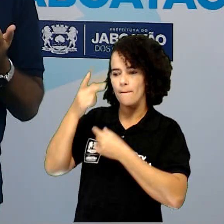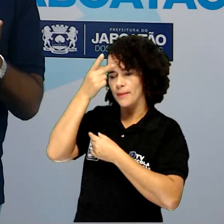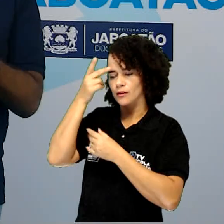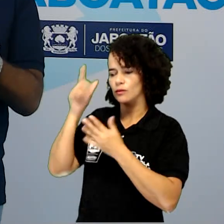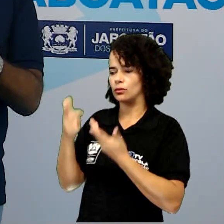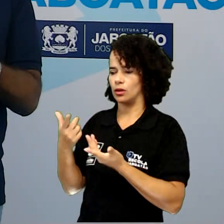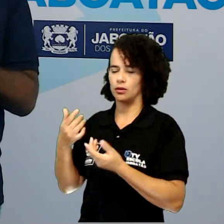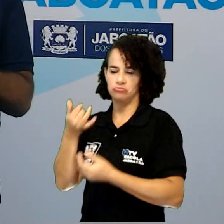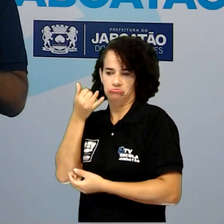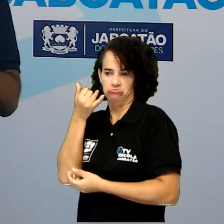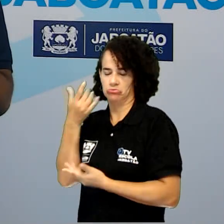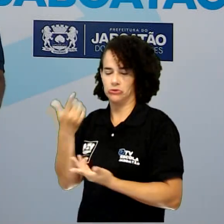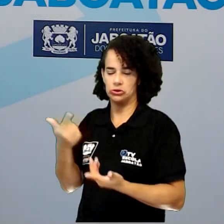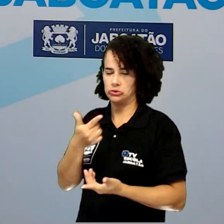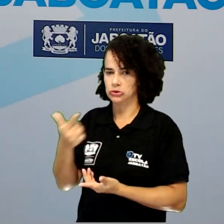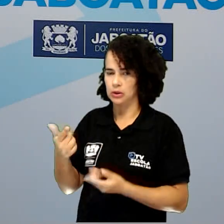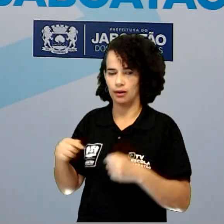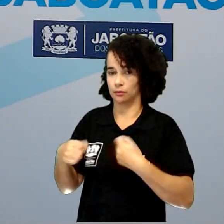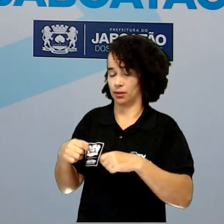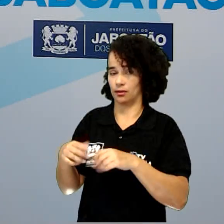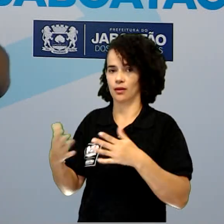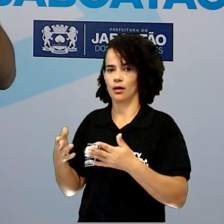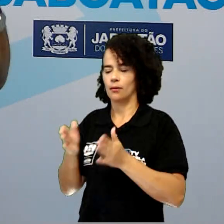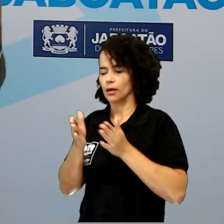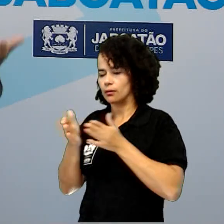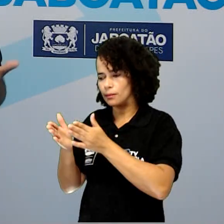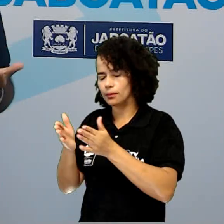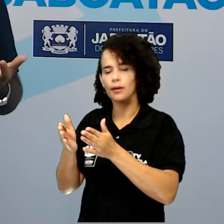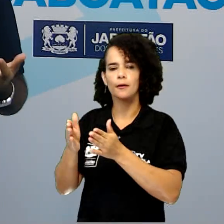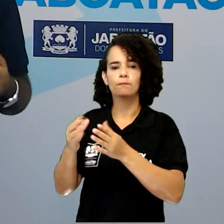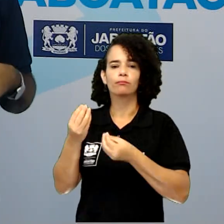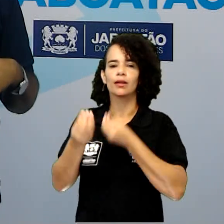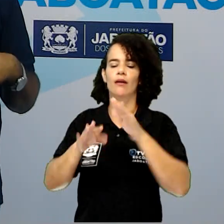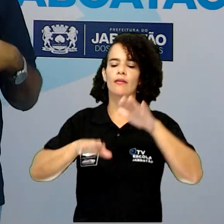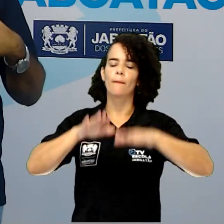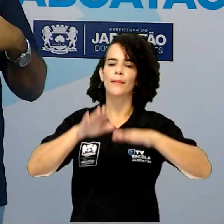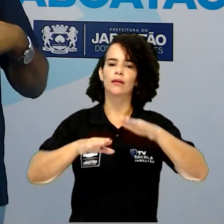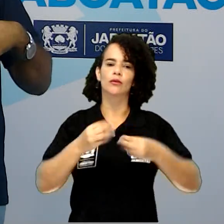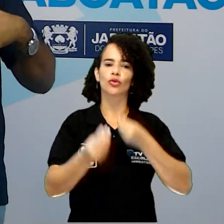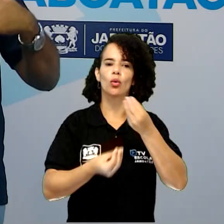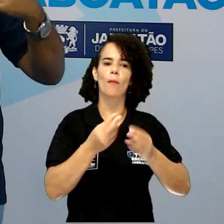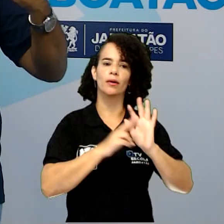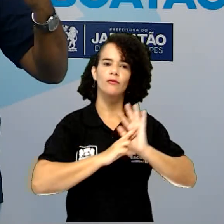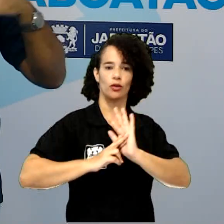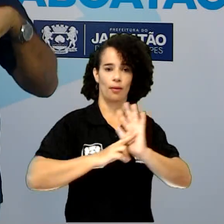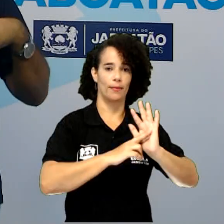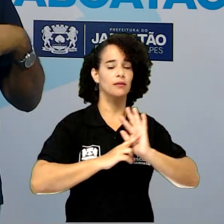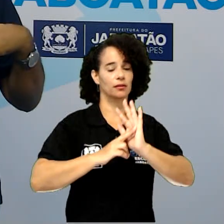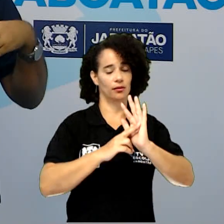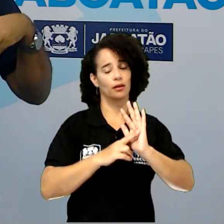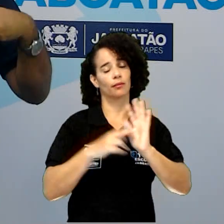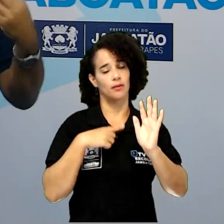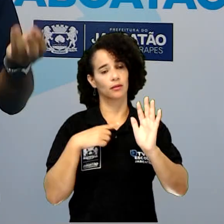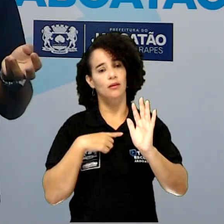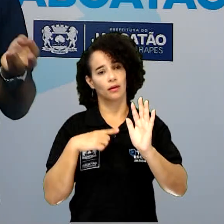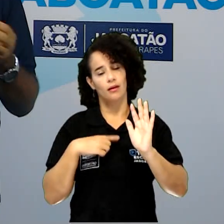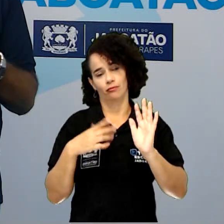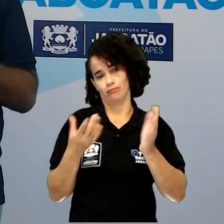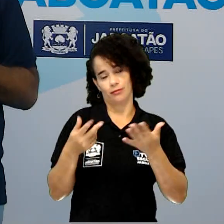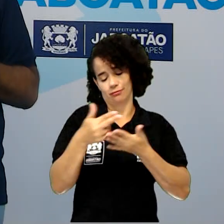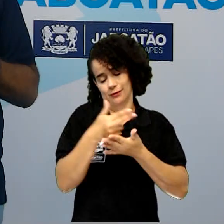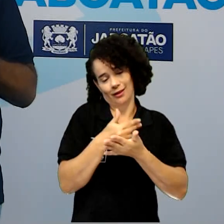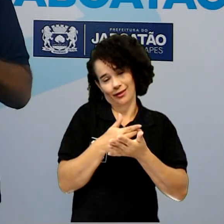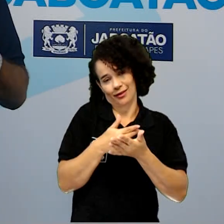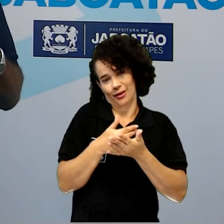E esse desenho que você faz, esse rabisco aí, dependendo de como ele for apresentado, pode ser que ele tenha um desenho mais sofisticado, um